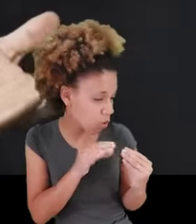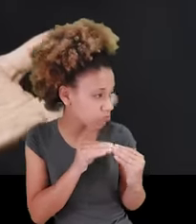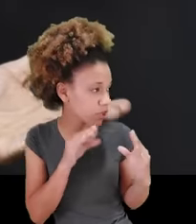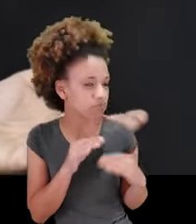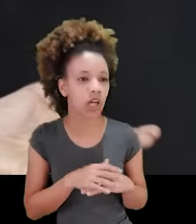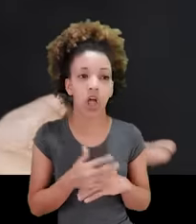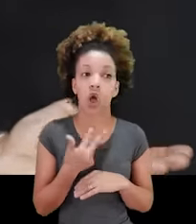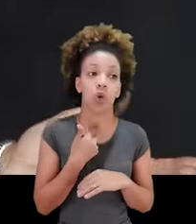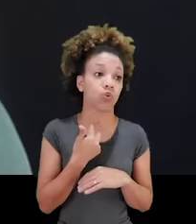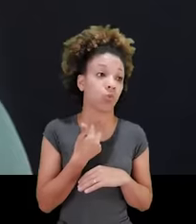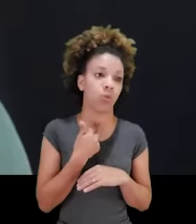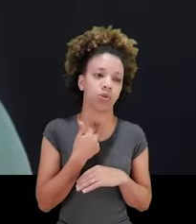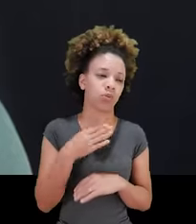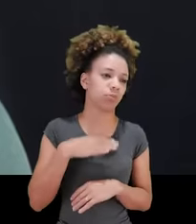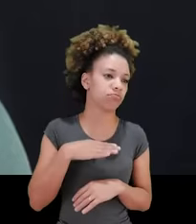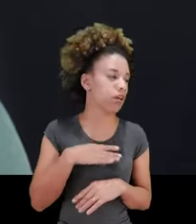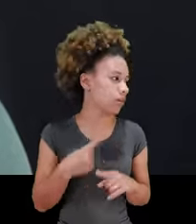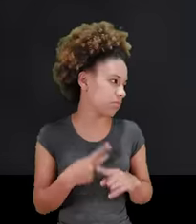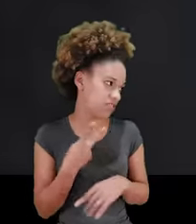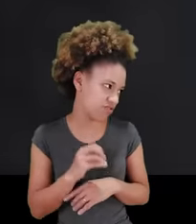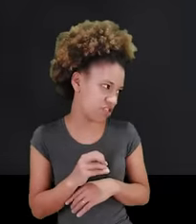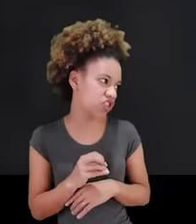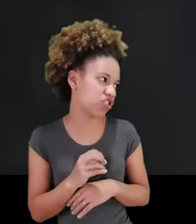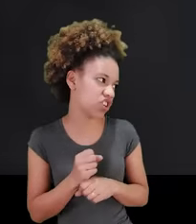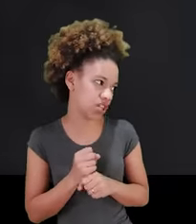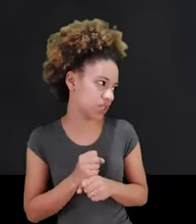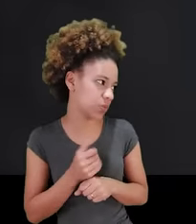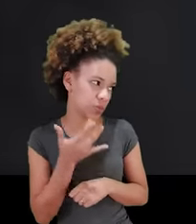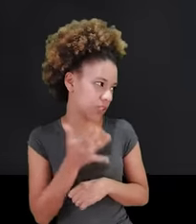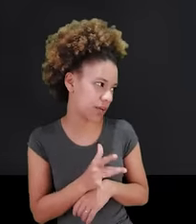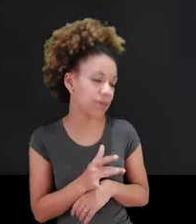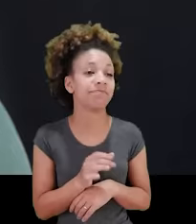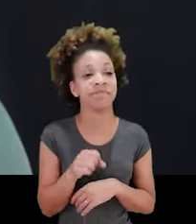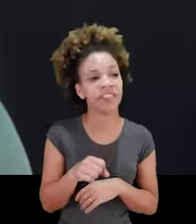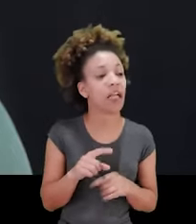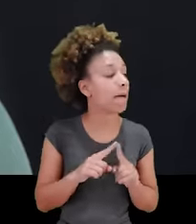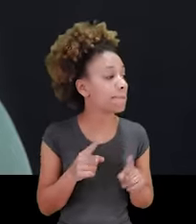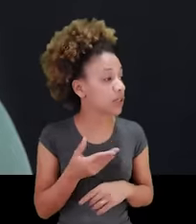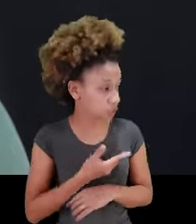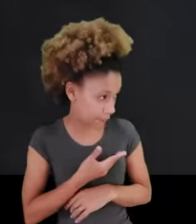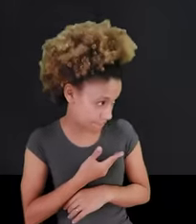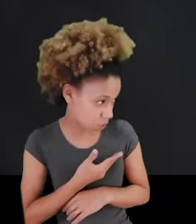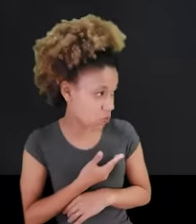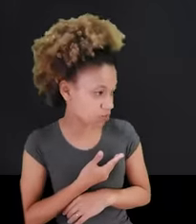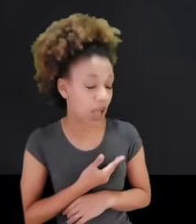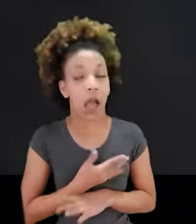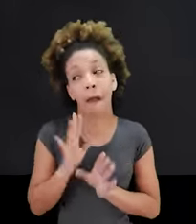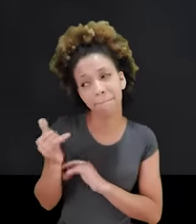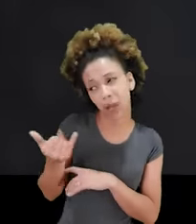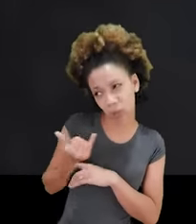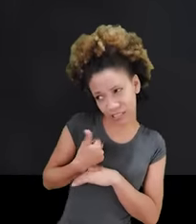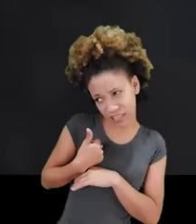não posso falar pelas mulheres porque você está há 20 anos sem entender isso. Exatamente, eu não sei o que é isso. É. Mas o seu amigo contou? Contaram.